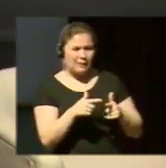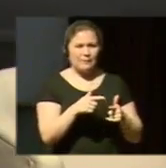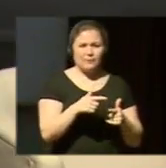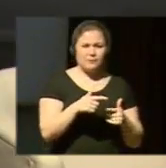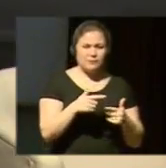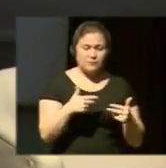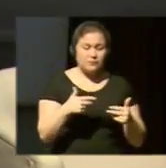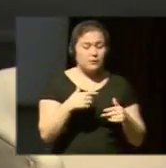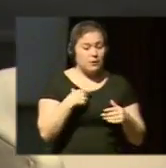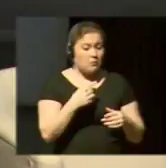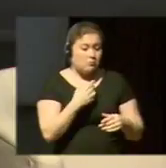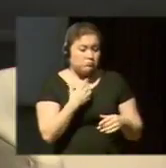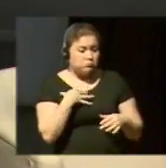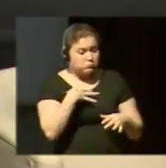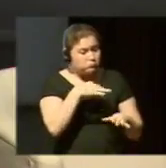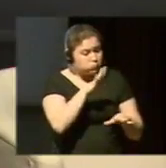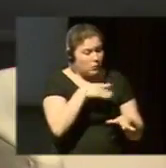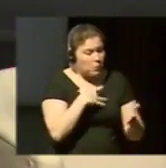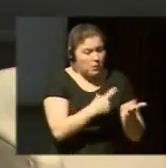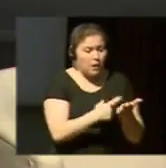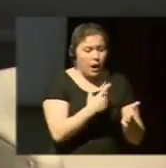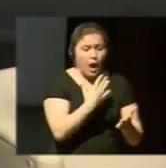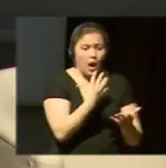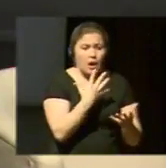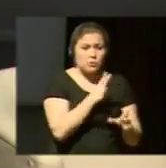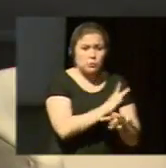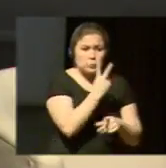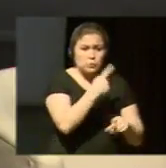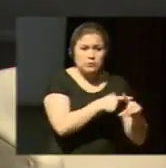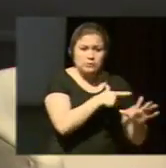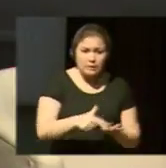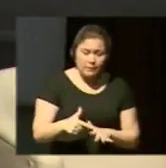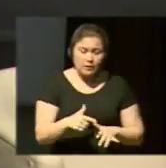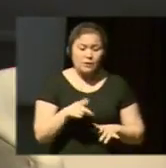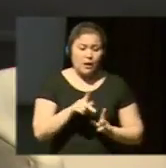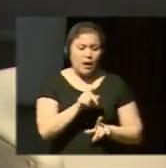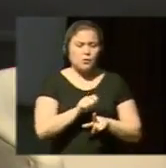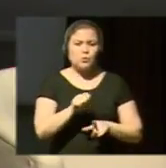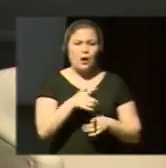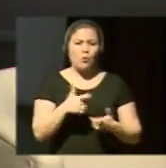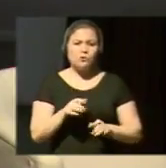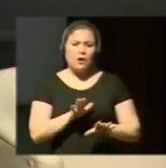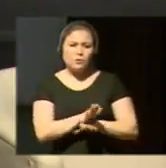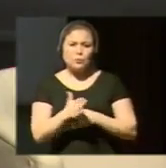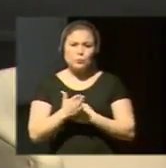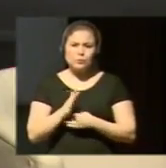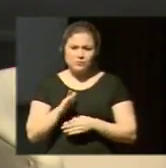2 vezes por semana. Existem associações onde as pessoas se organizam nesse intuito.